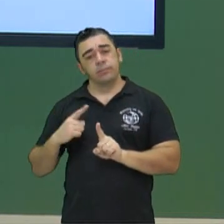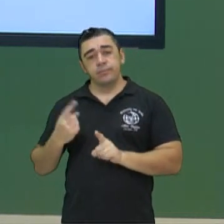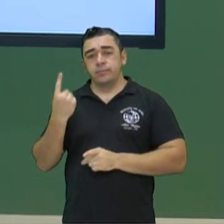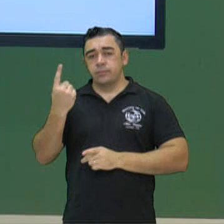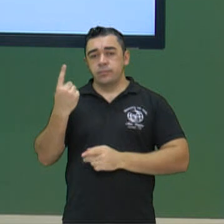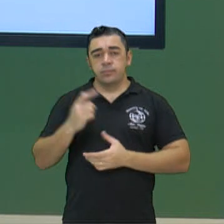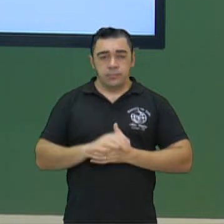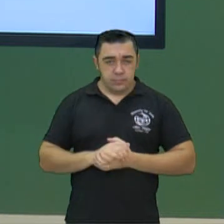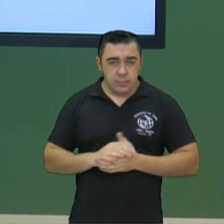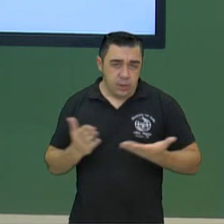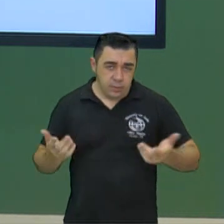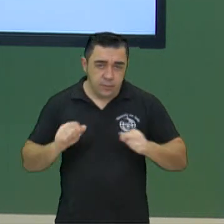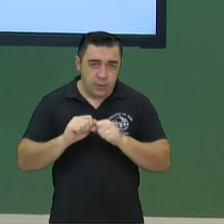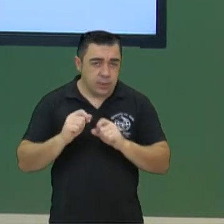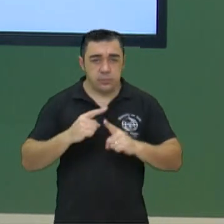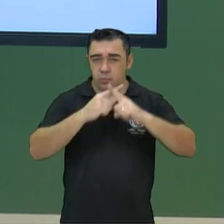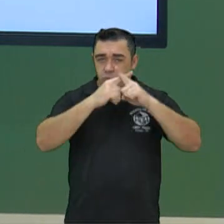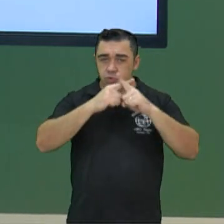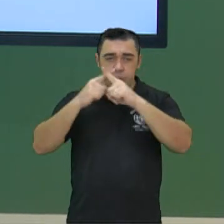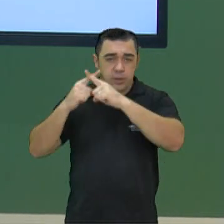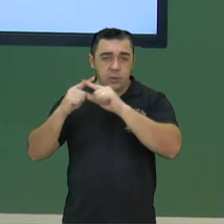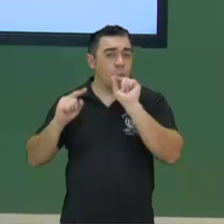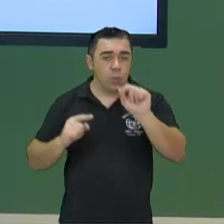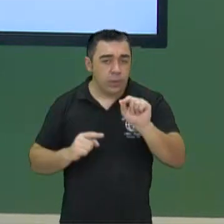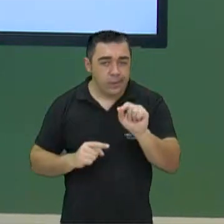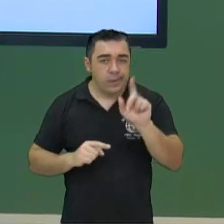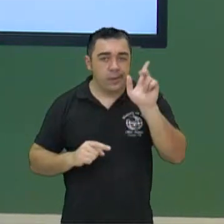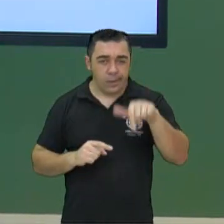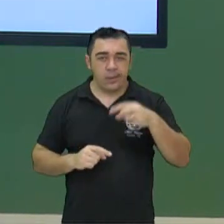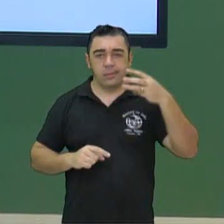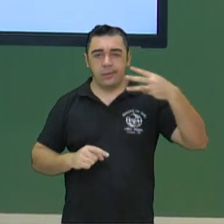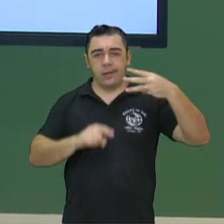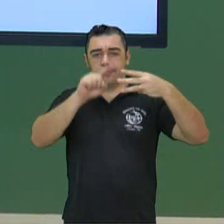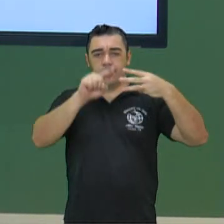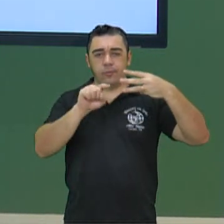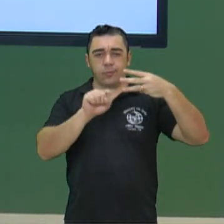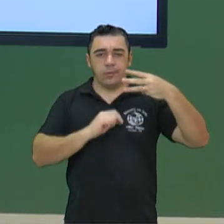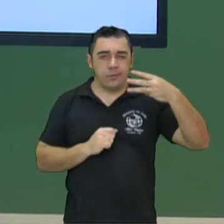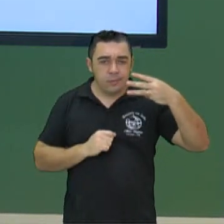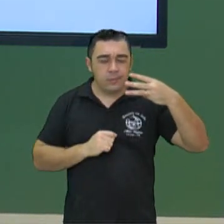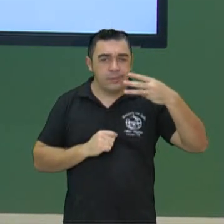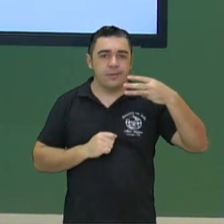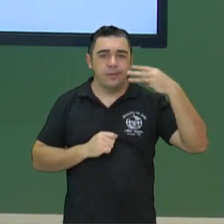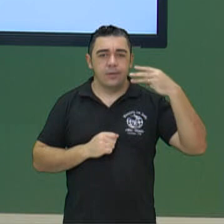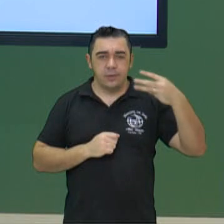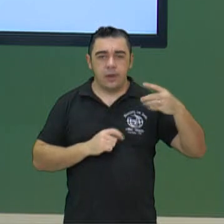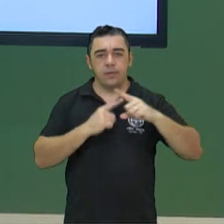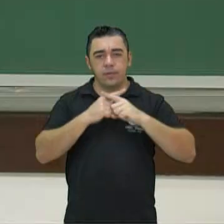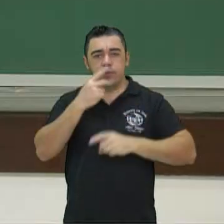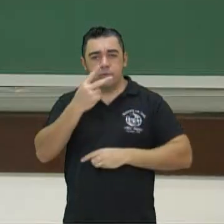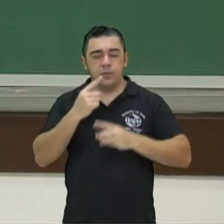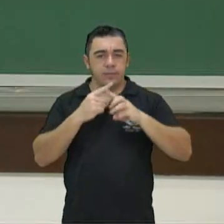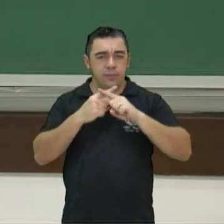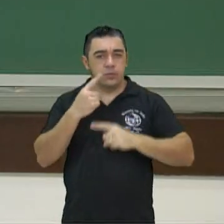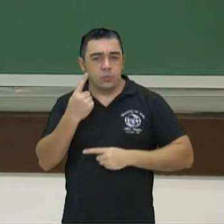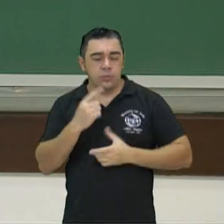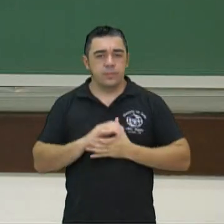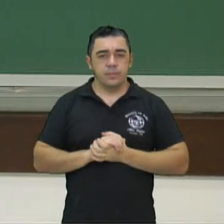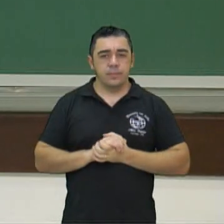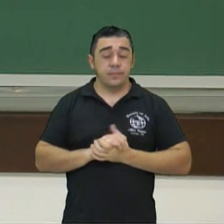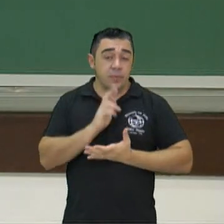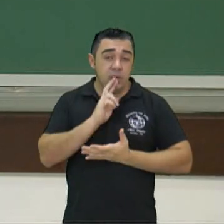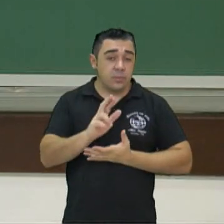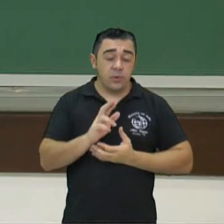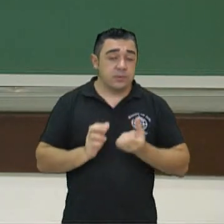Então, vou fazer a multiplicação, que na verdade resultou em um fatorial, né? 3 vezes 2 vezes 1, que